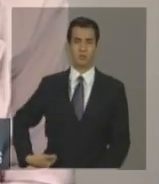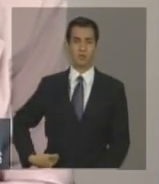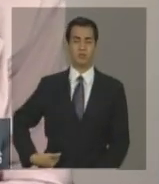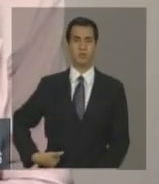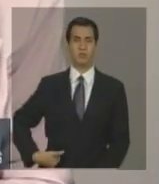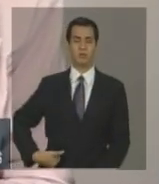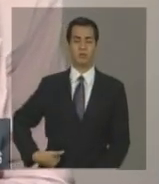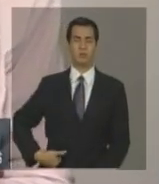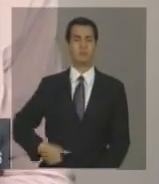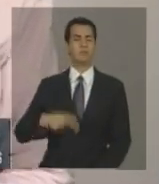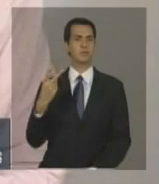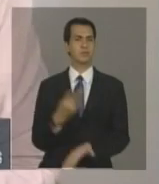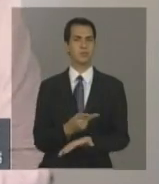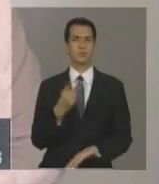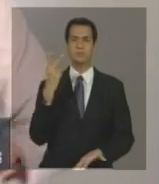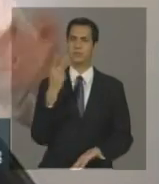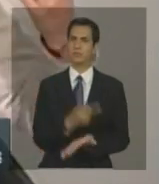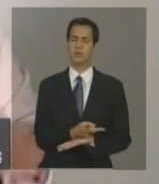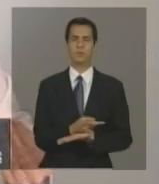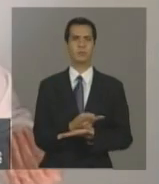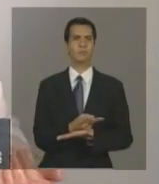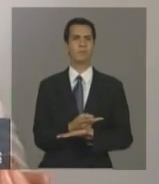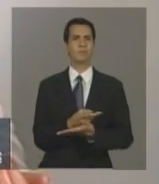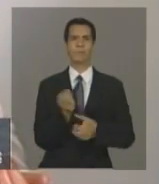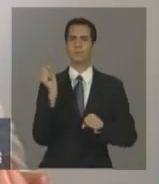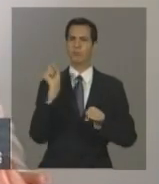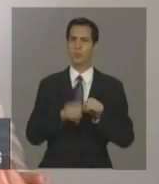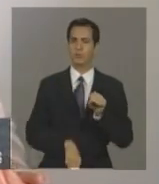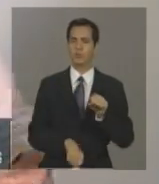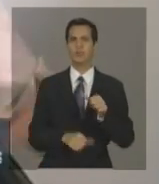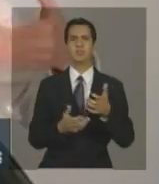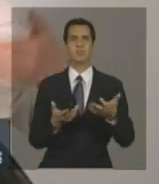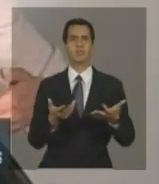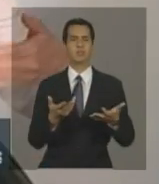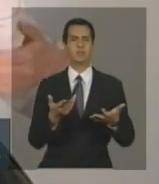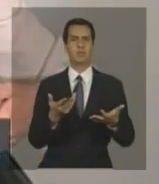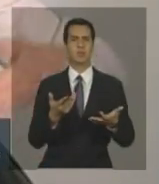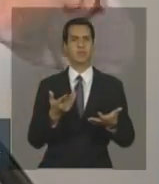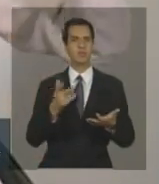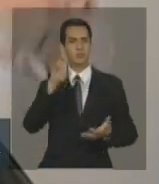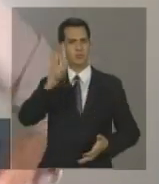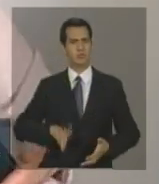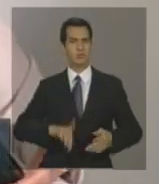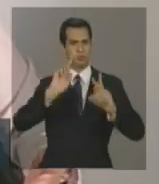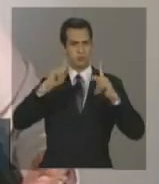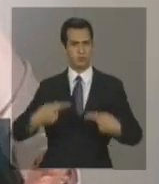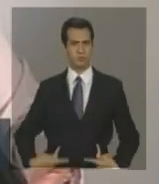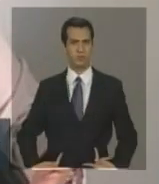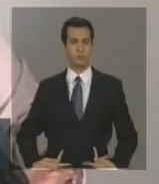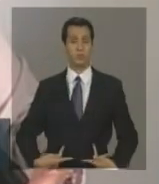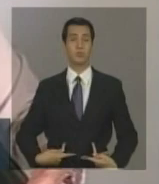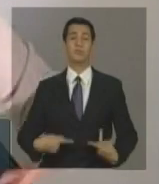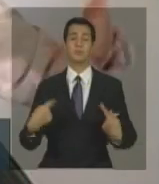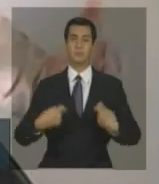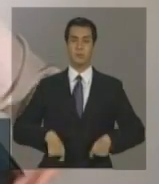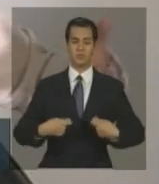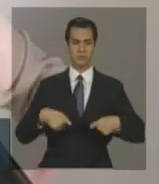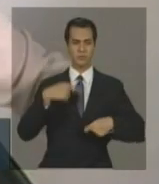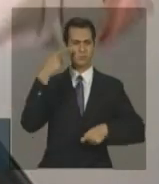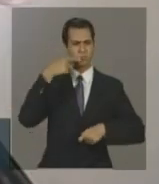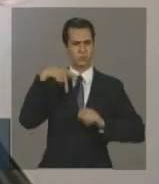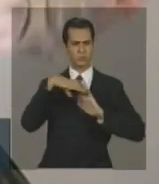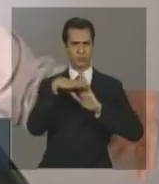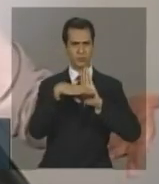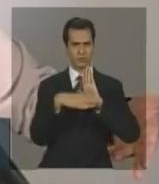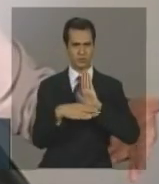violador. E era essencial para que esta política se estruturasse, que não